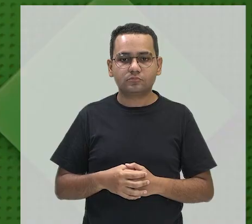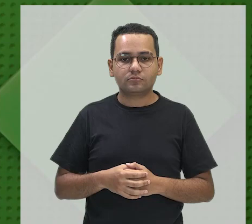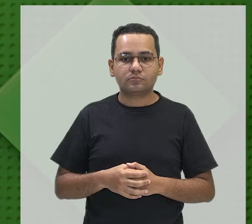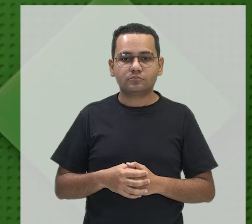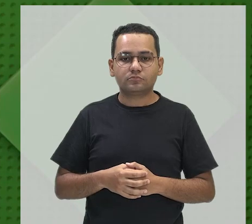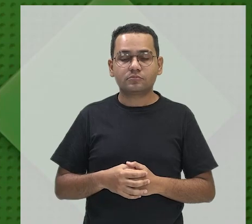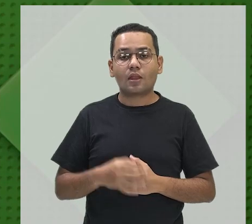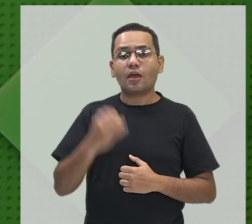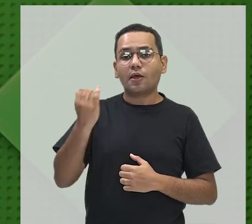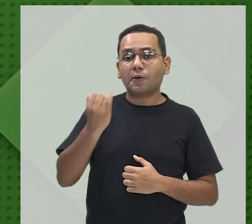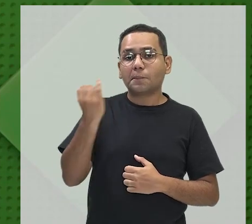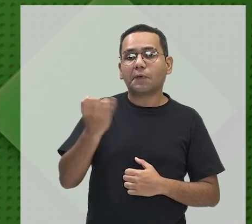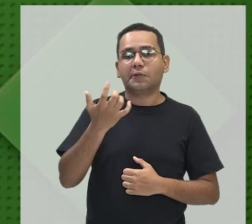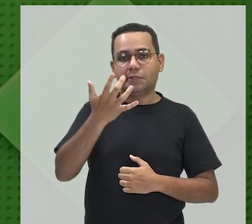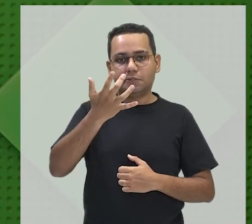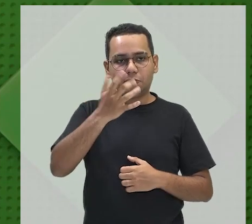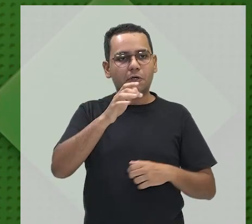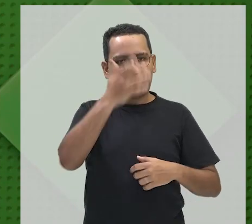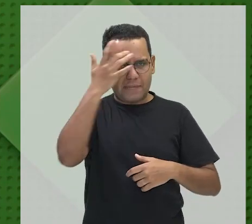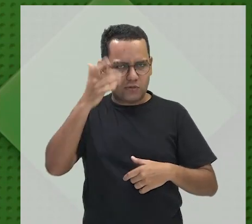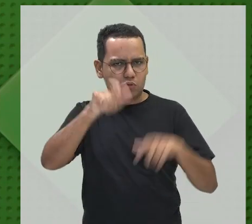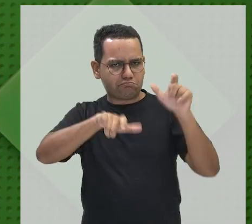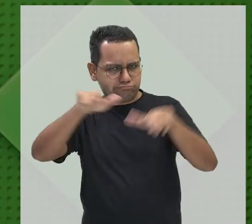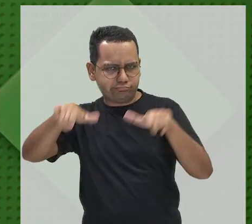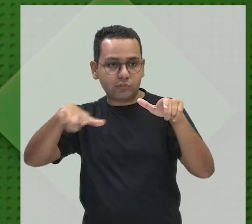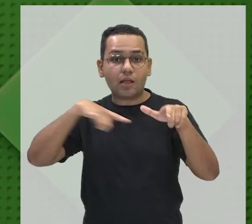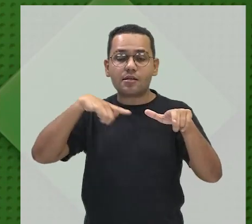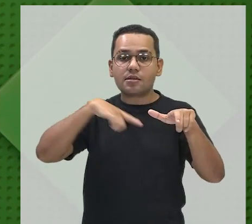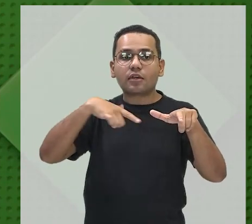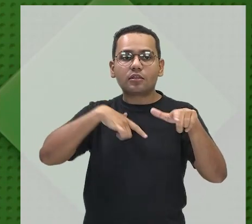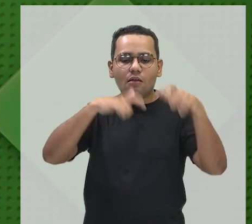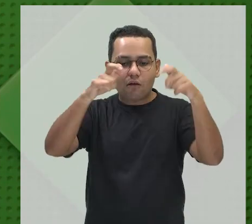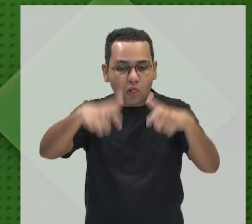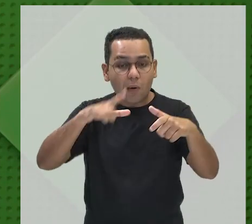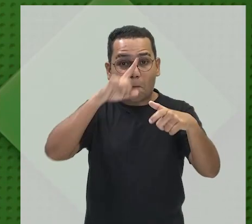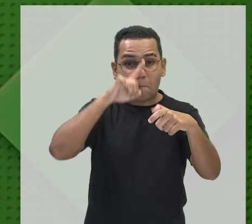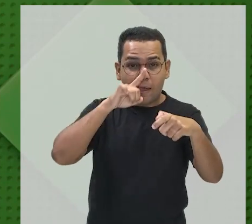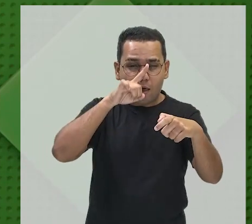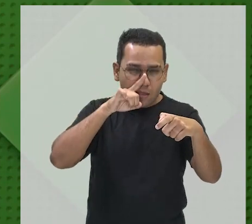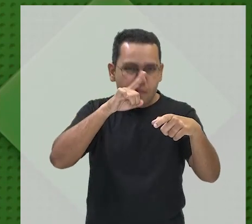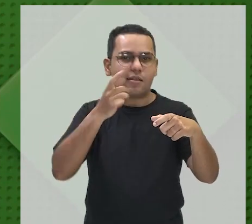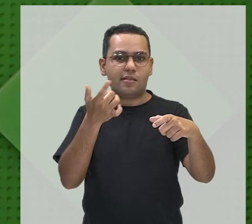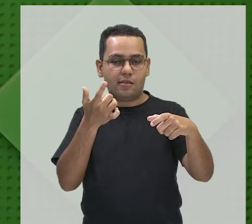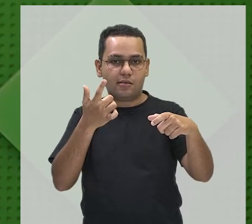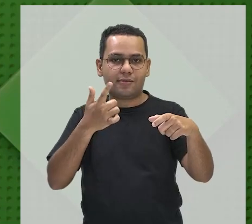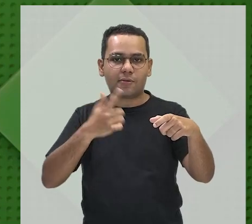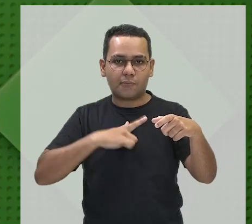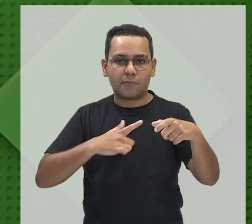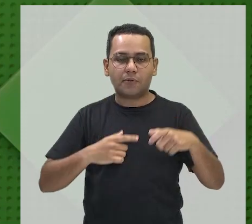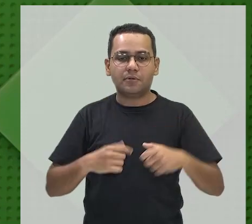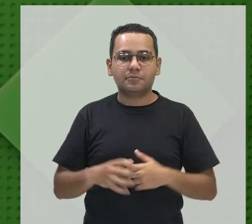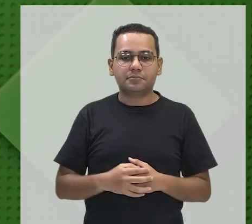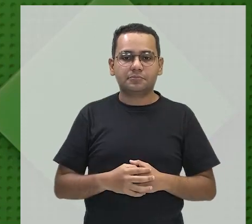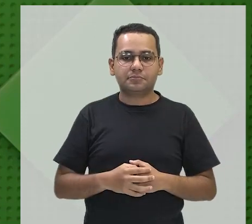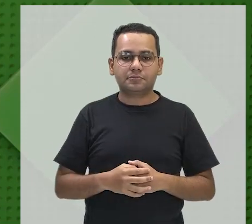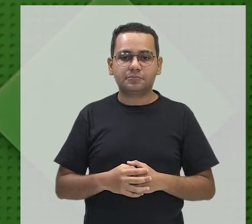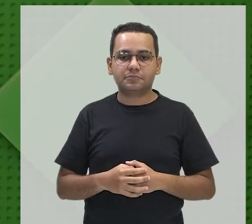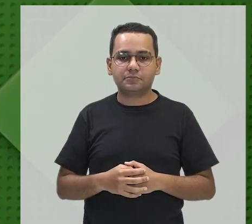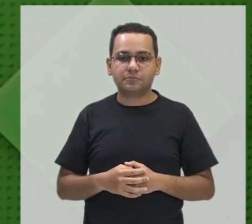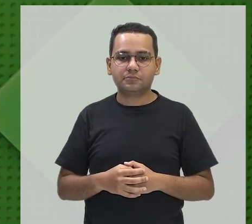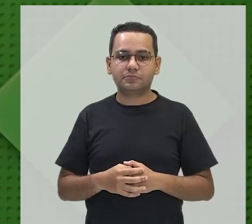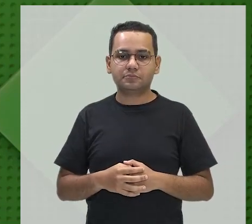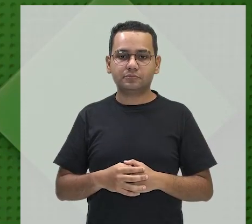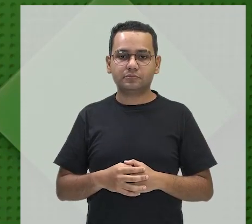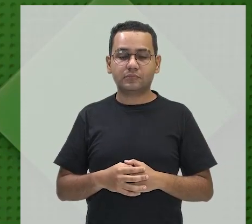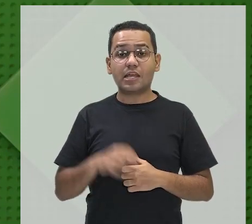alguns desses sintomas, né, principalmente se ela está ali numa área considerada de risco, uma área onde existem muitos casos de malária, se ela começa